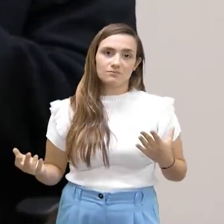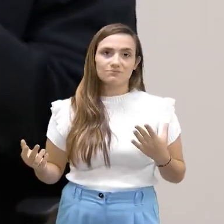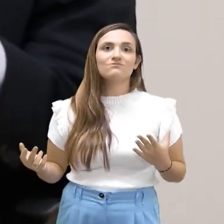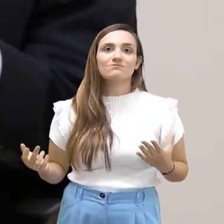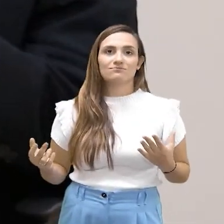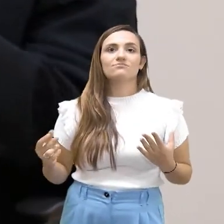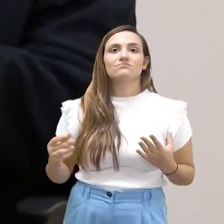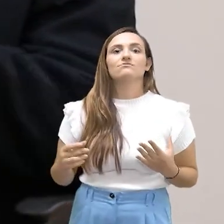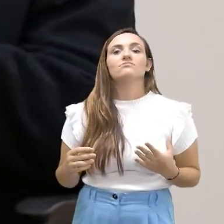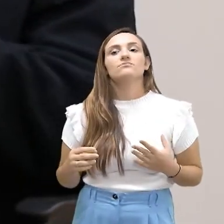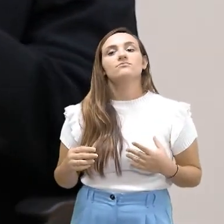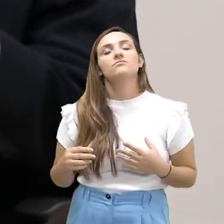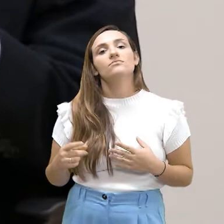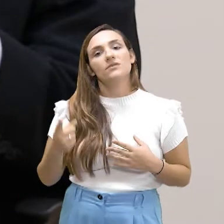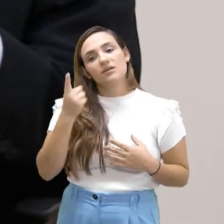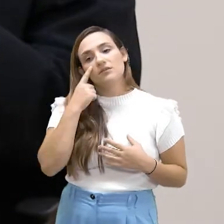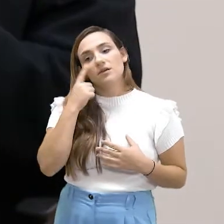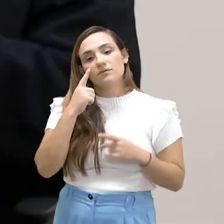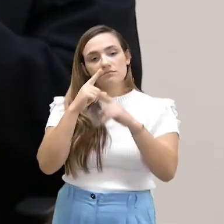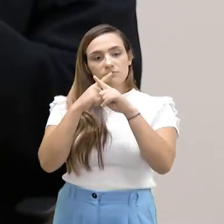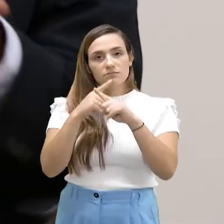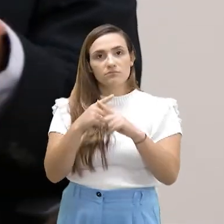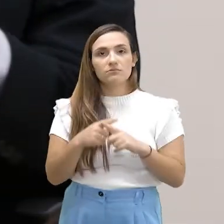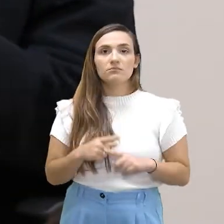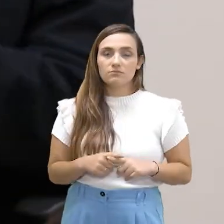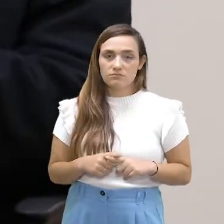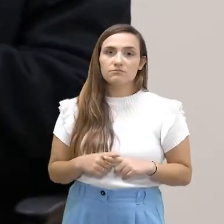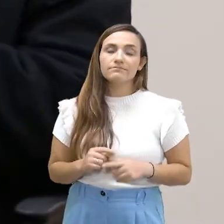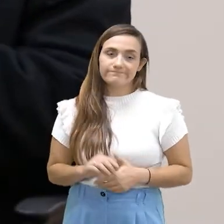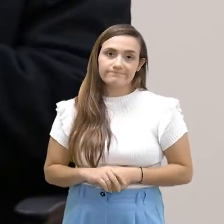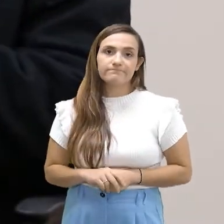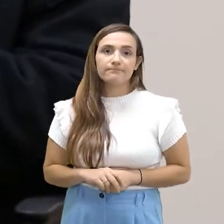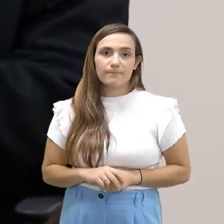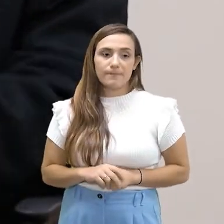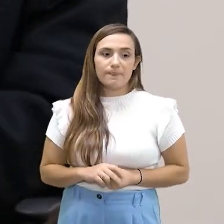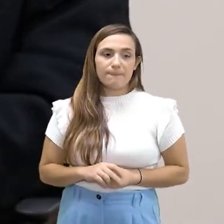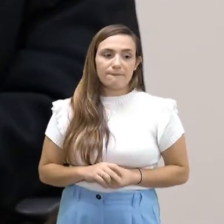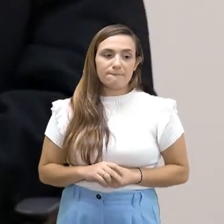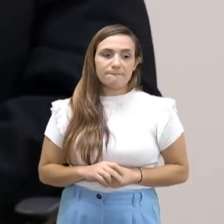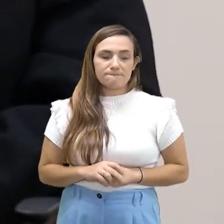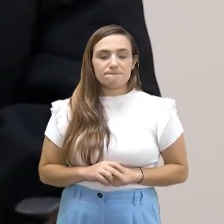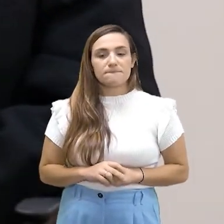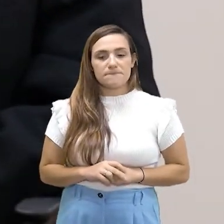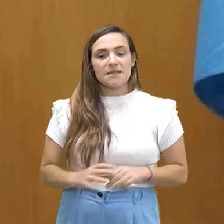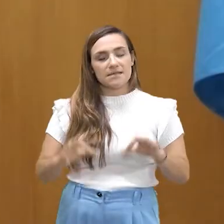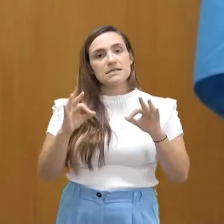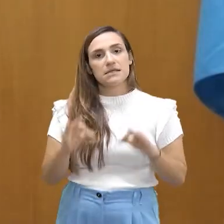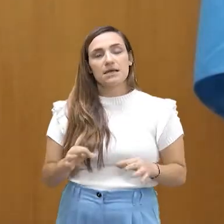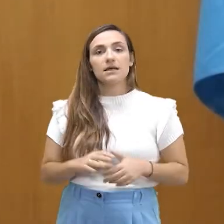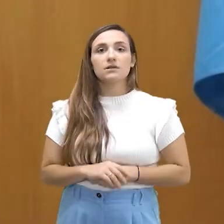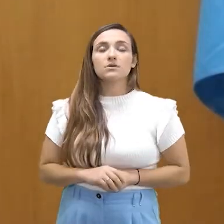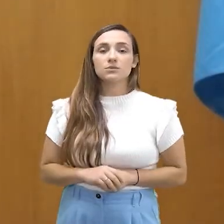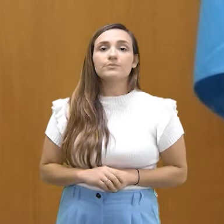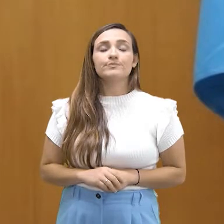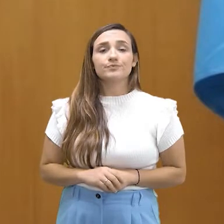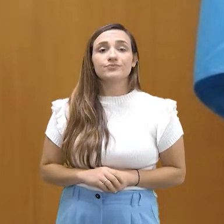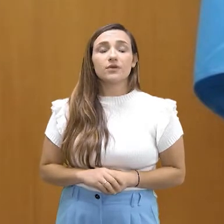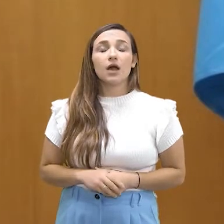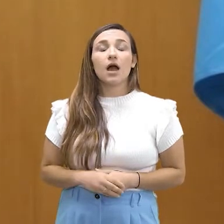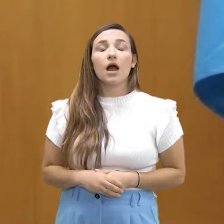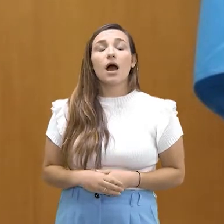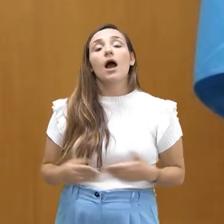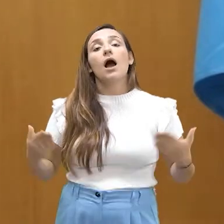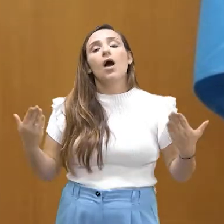depois, terá a serventia titularizada através de concurso. Certo.